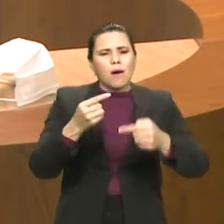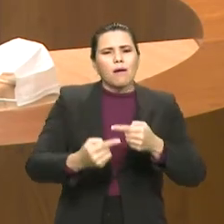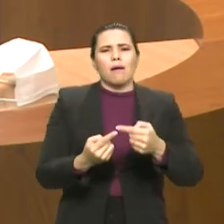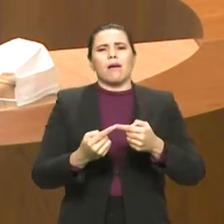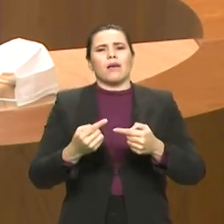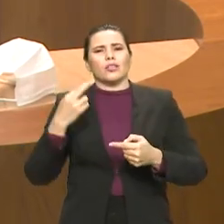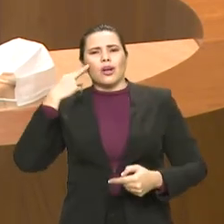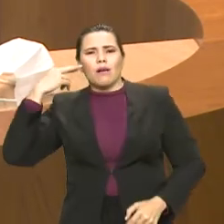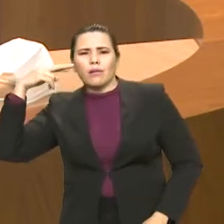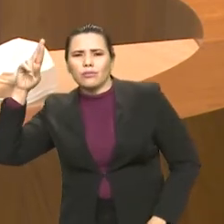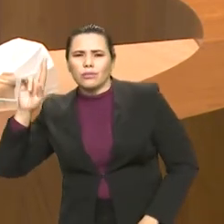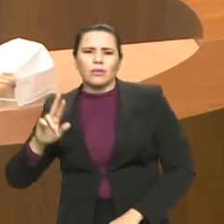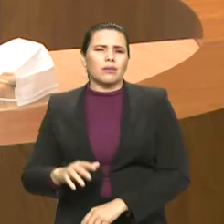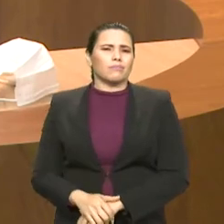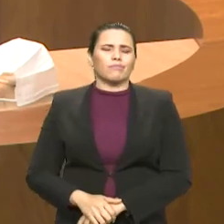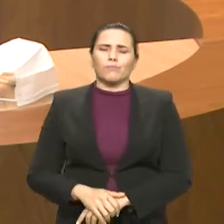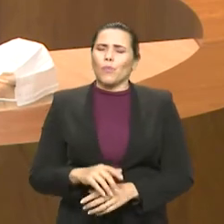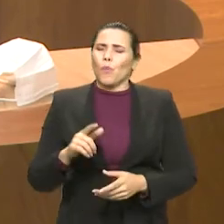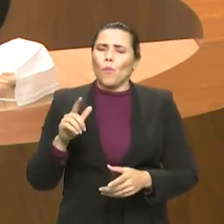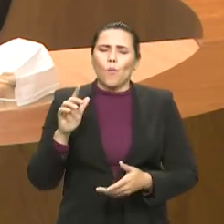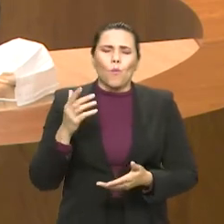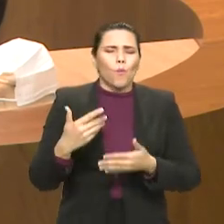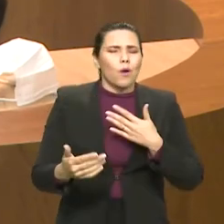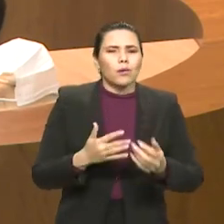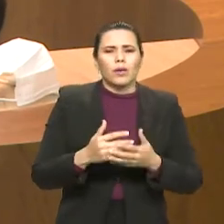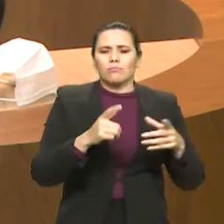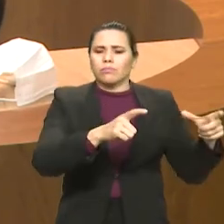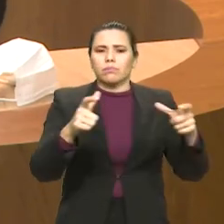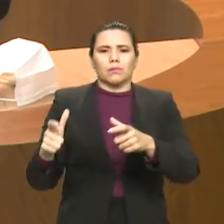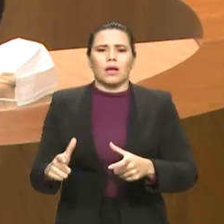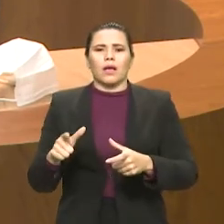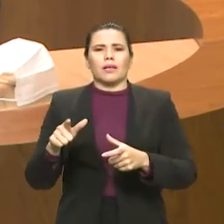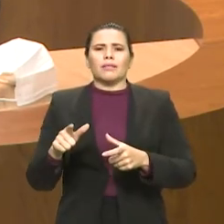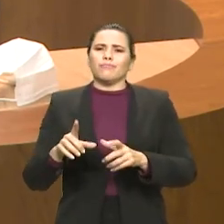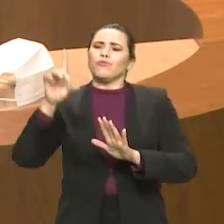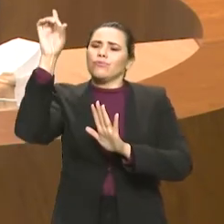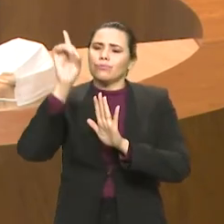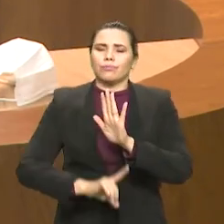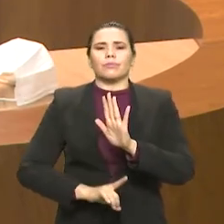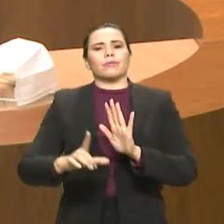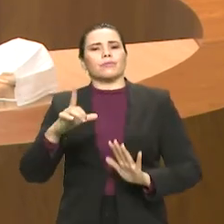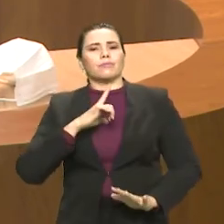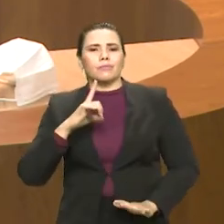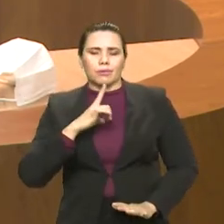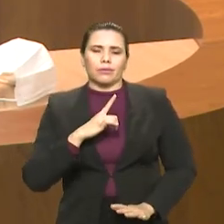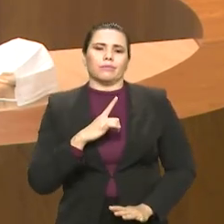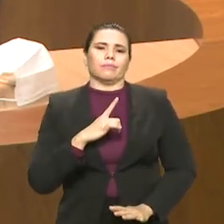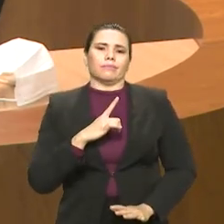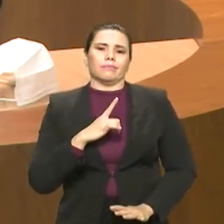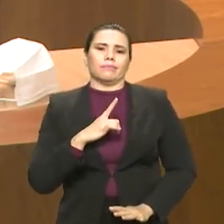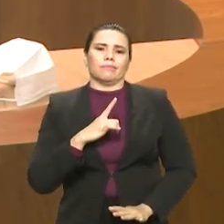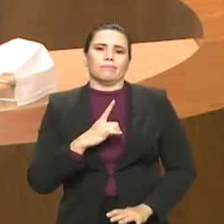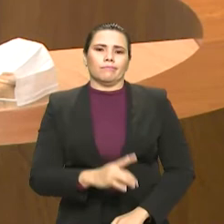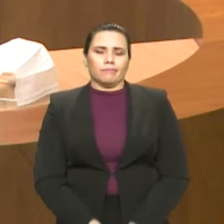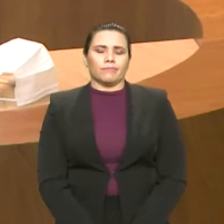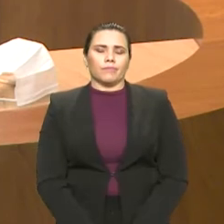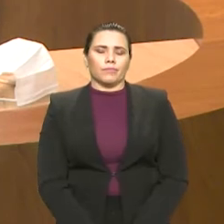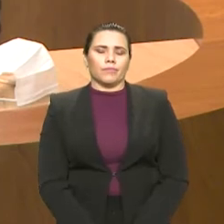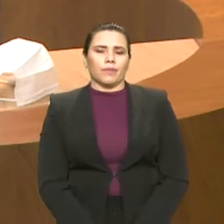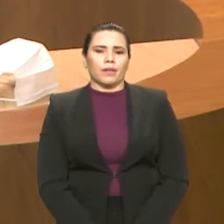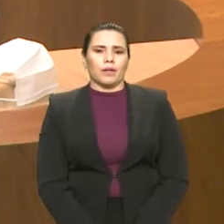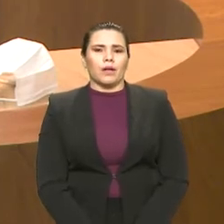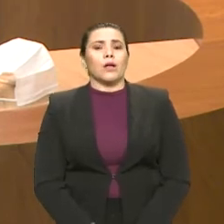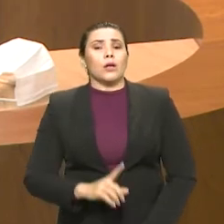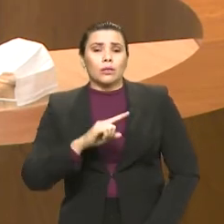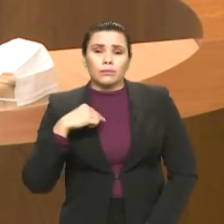de pertencimento de nós mesmas. Nós, mulheres, que temos que acreditar em nós, que nós podemos